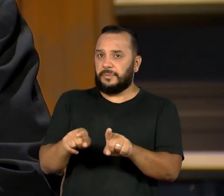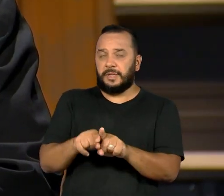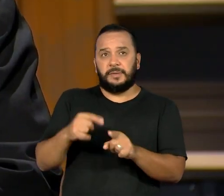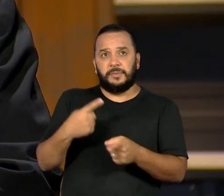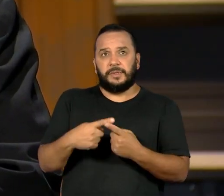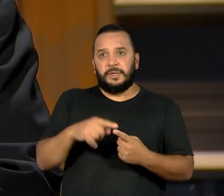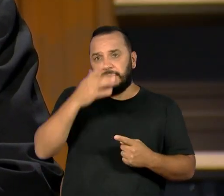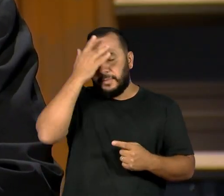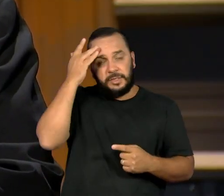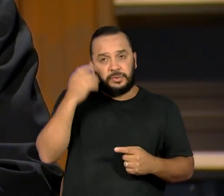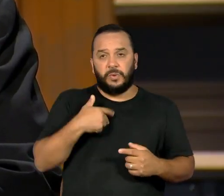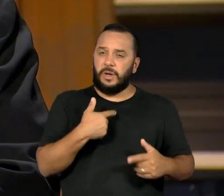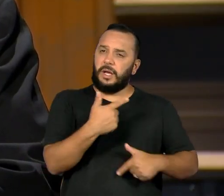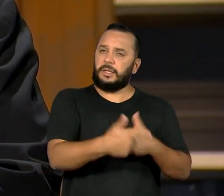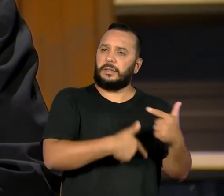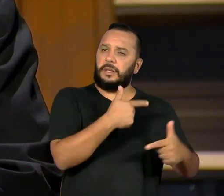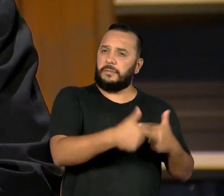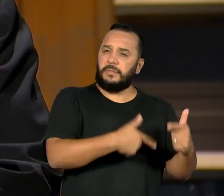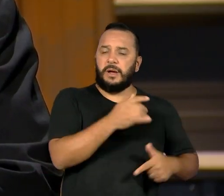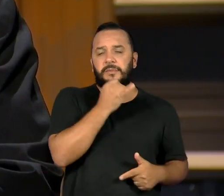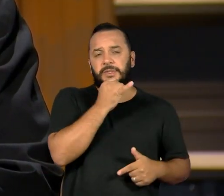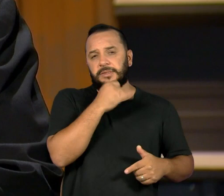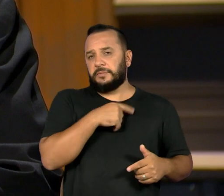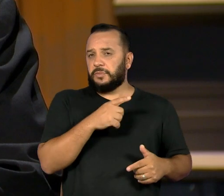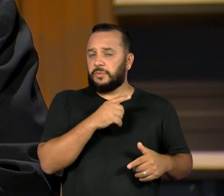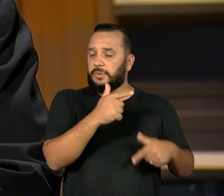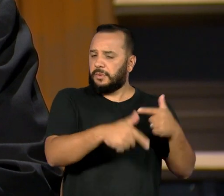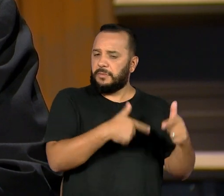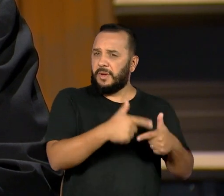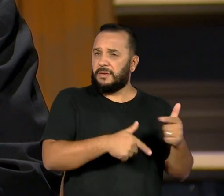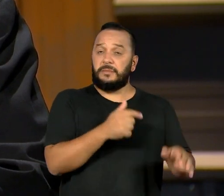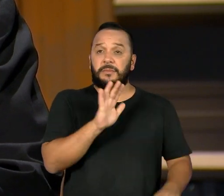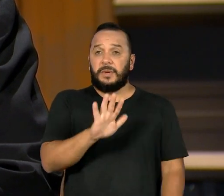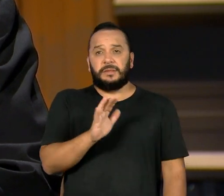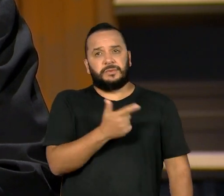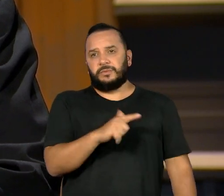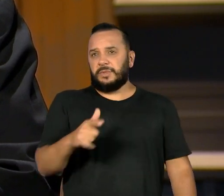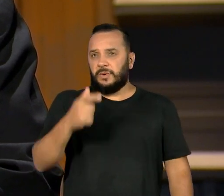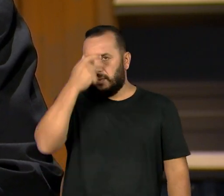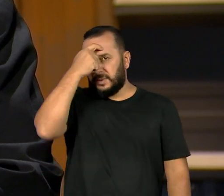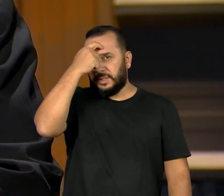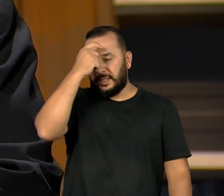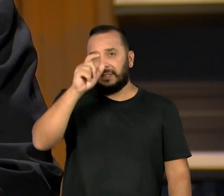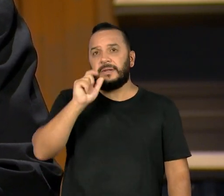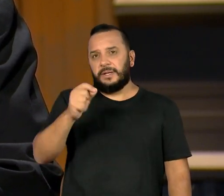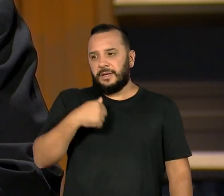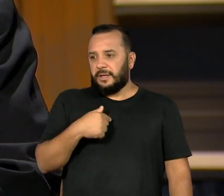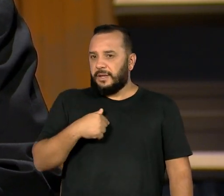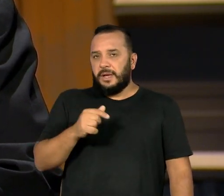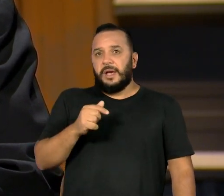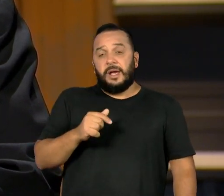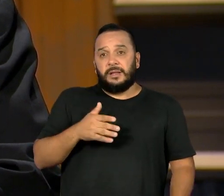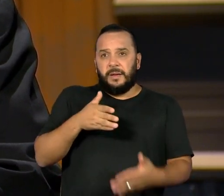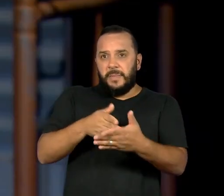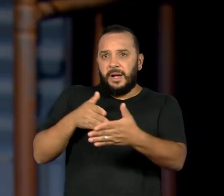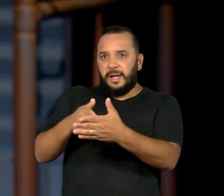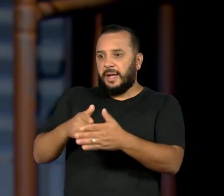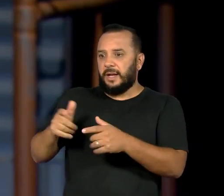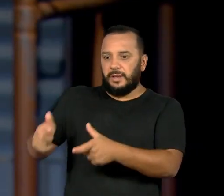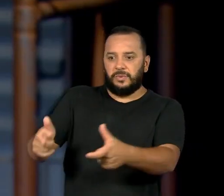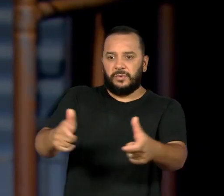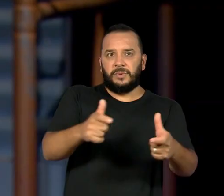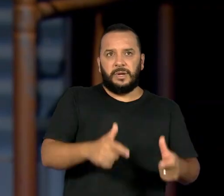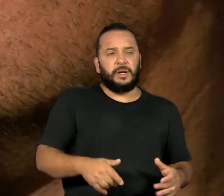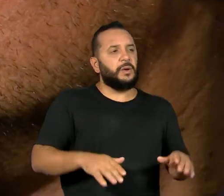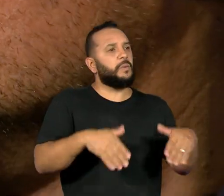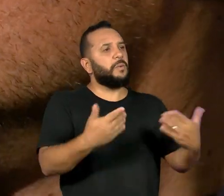trabalho. Não existe uma consciência de que a barreira está no ambiente. Qual é a principal